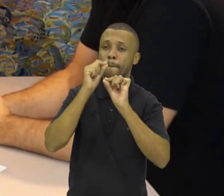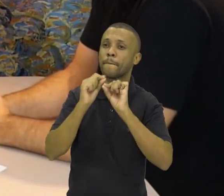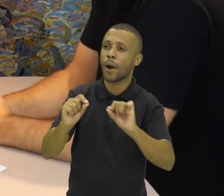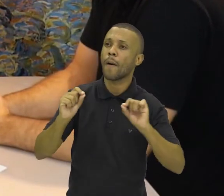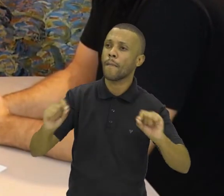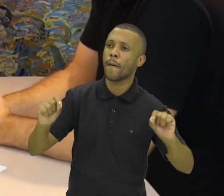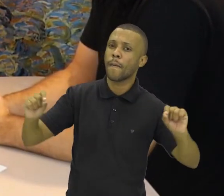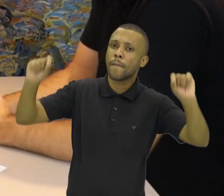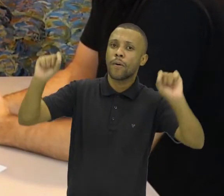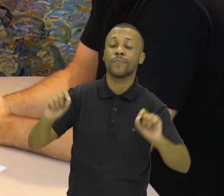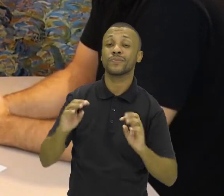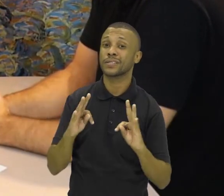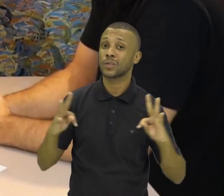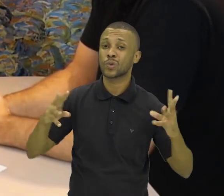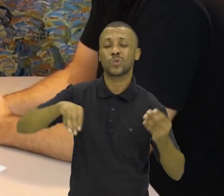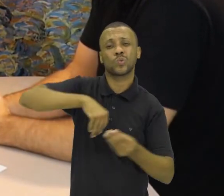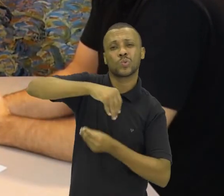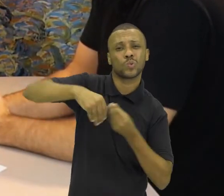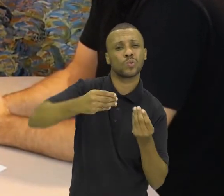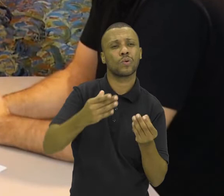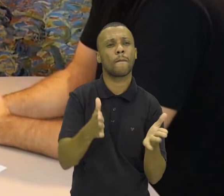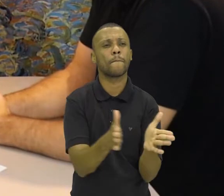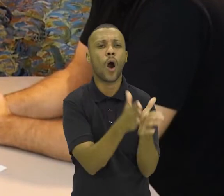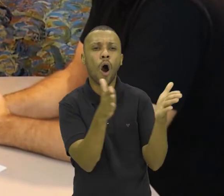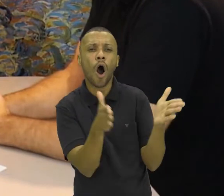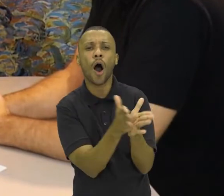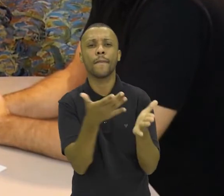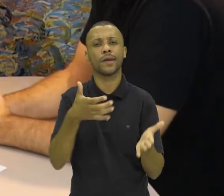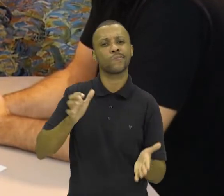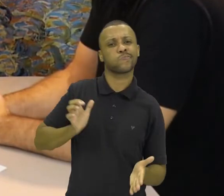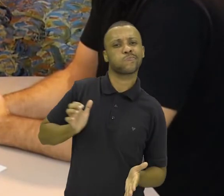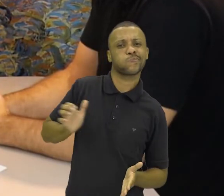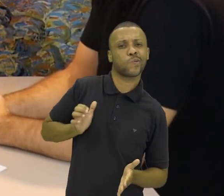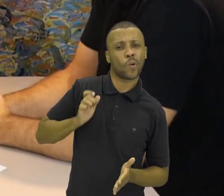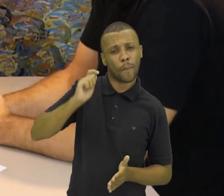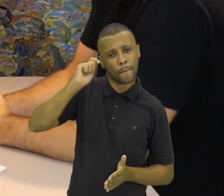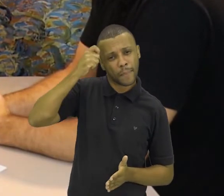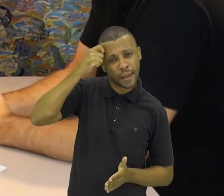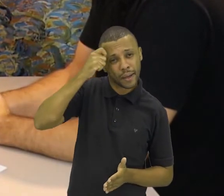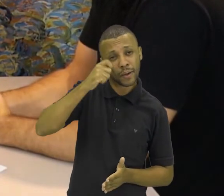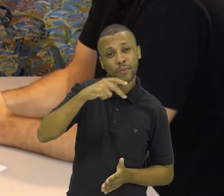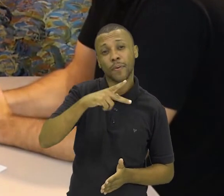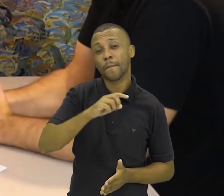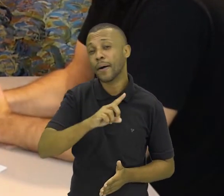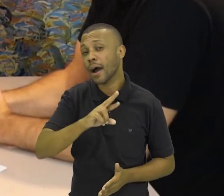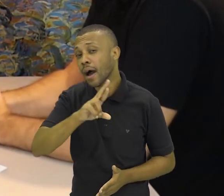todo mundo está junto e misturado. Pobres, ricos, pretos, pardos,